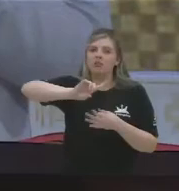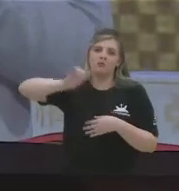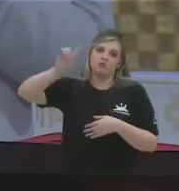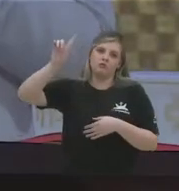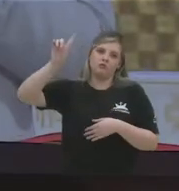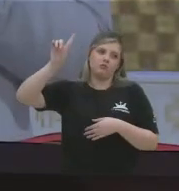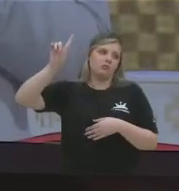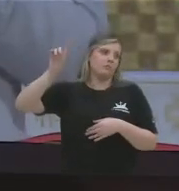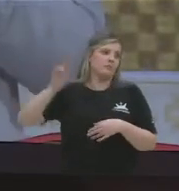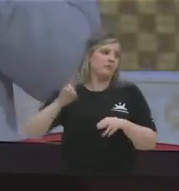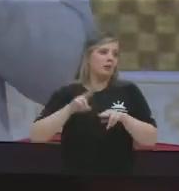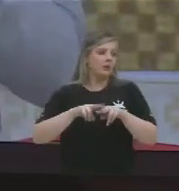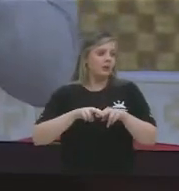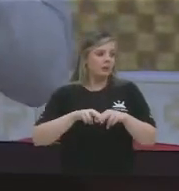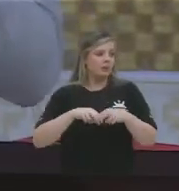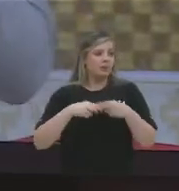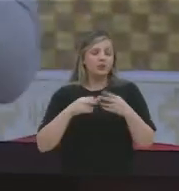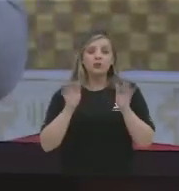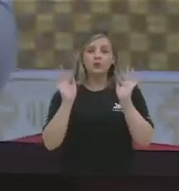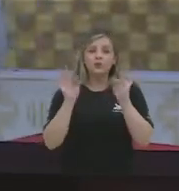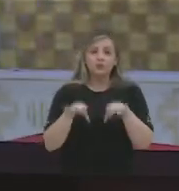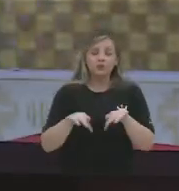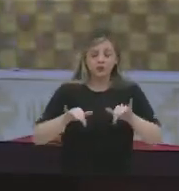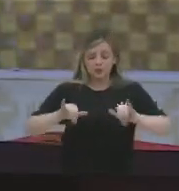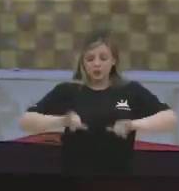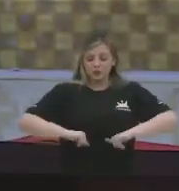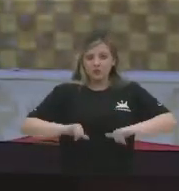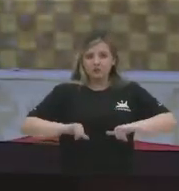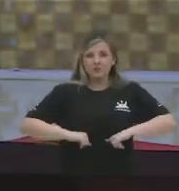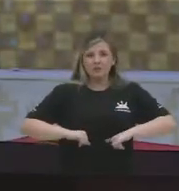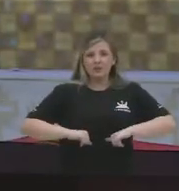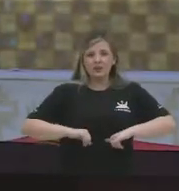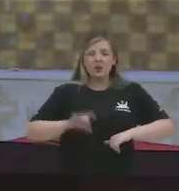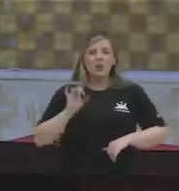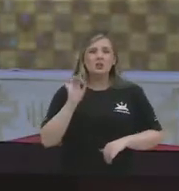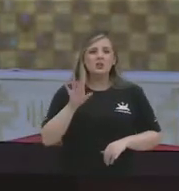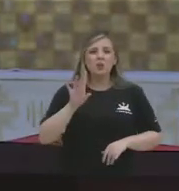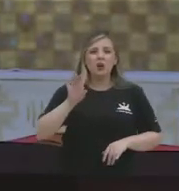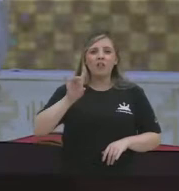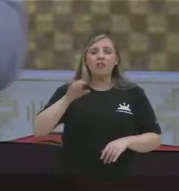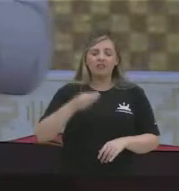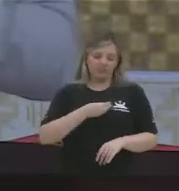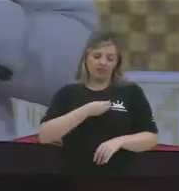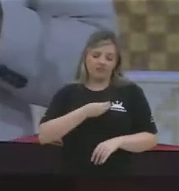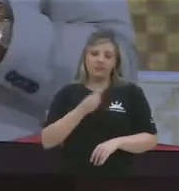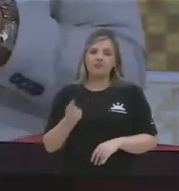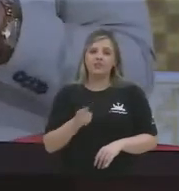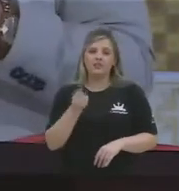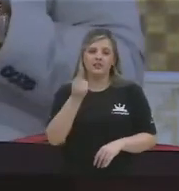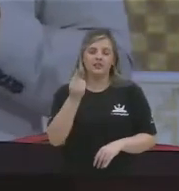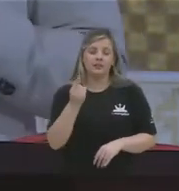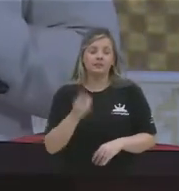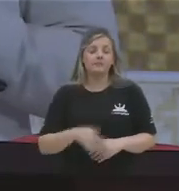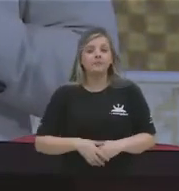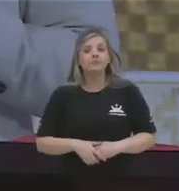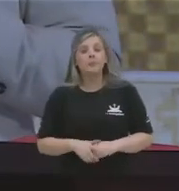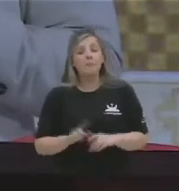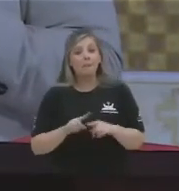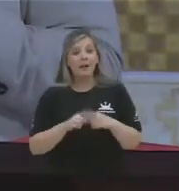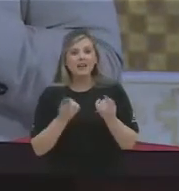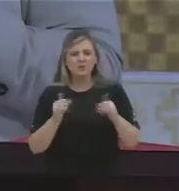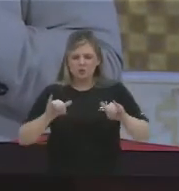Por isso o fim do sofrimento só se dará depois na vida eterna. Mas o sofrimento é para